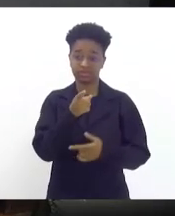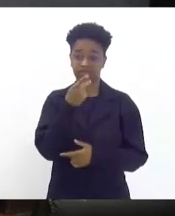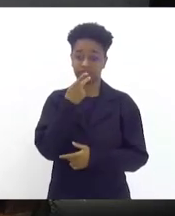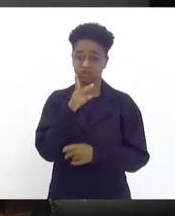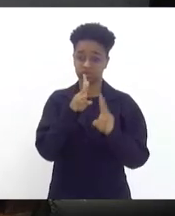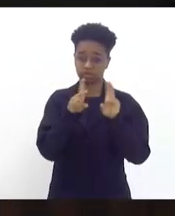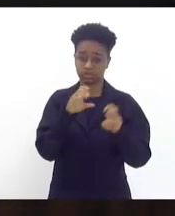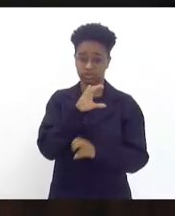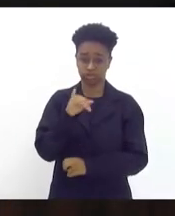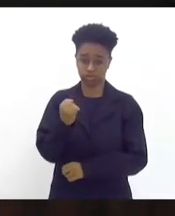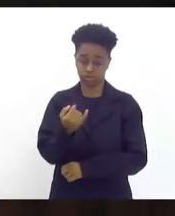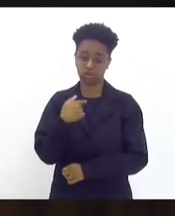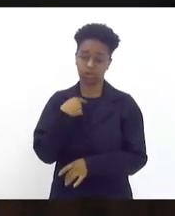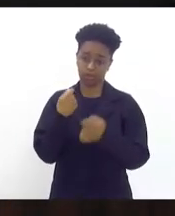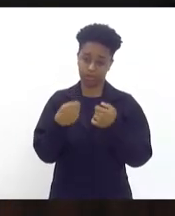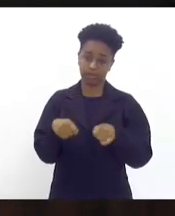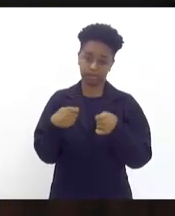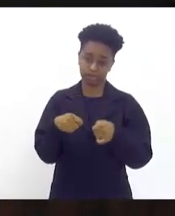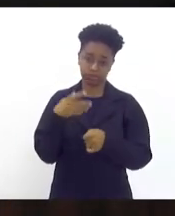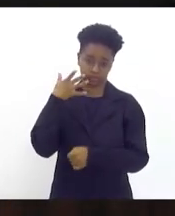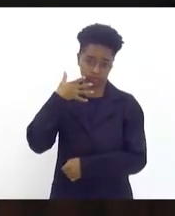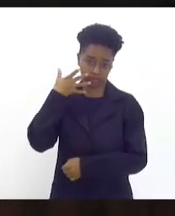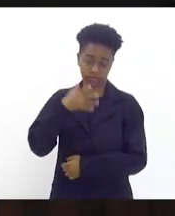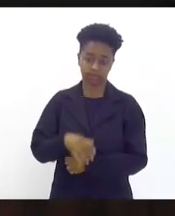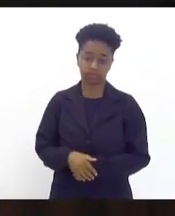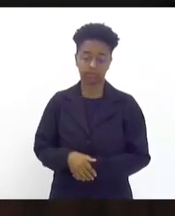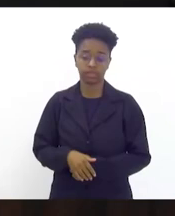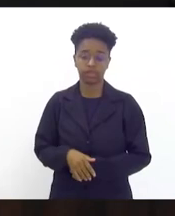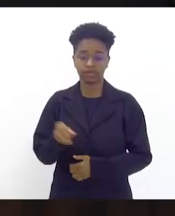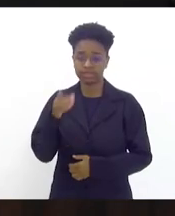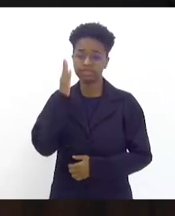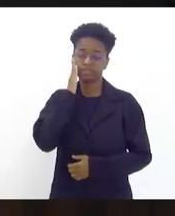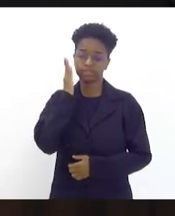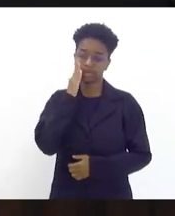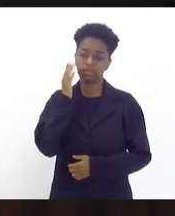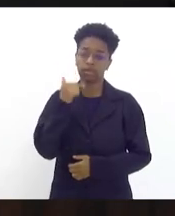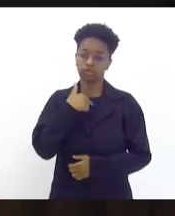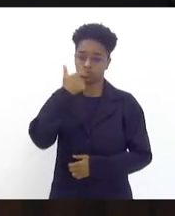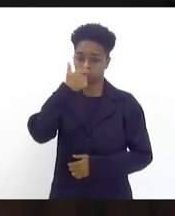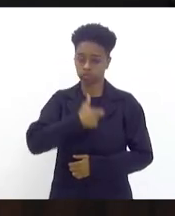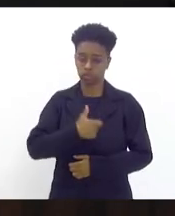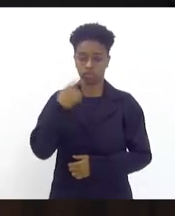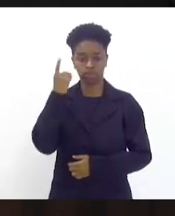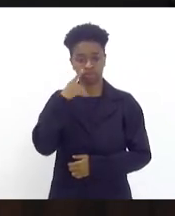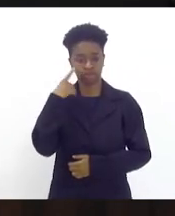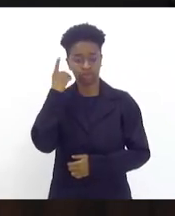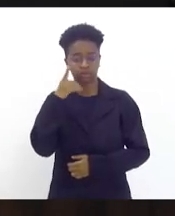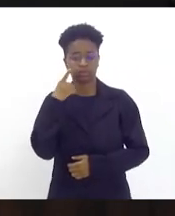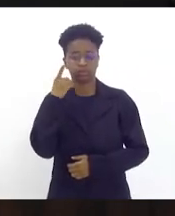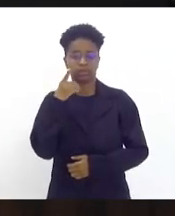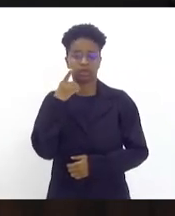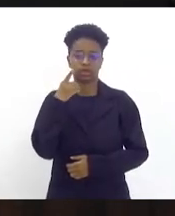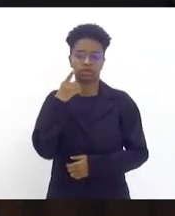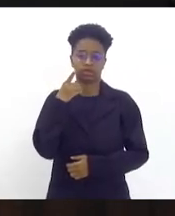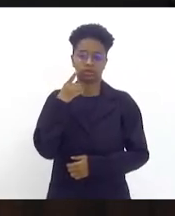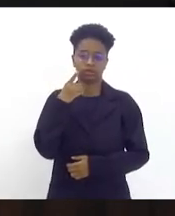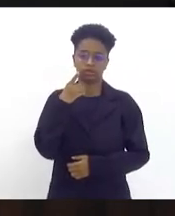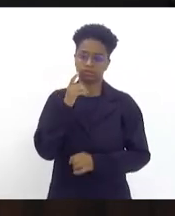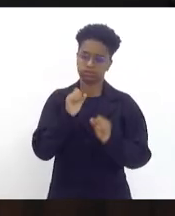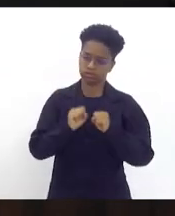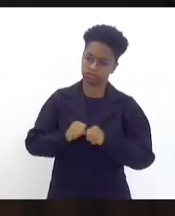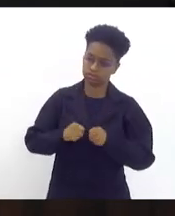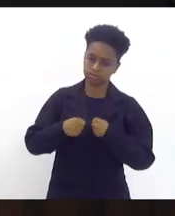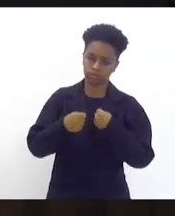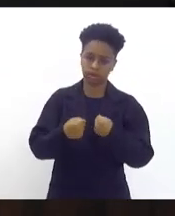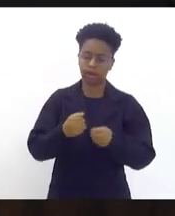me sinto Obrigado vossa excelência sabe que eu tenho sido um dos deputados mais aguerridos aqui